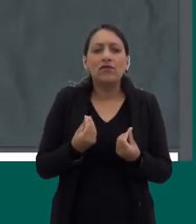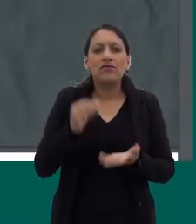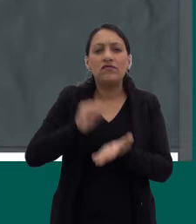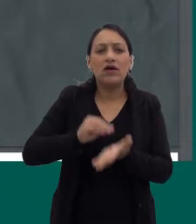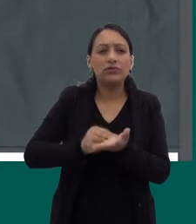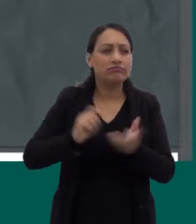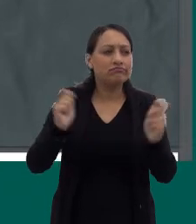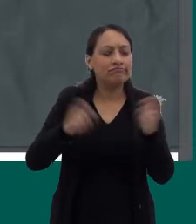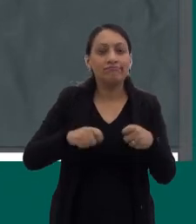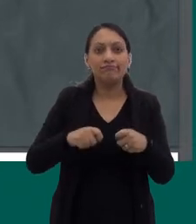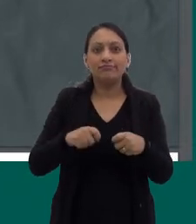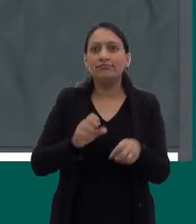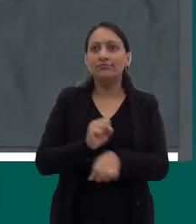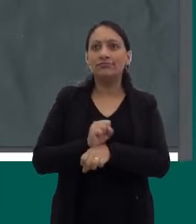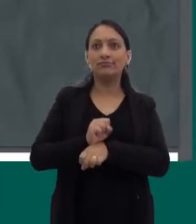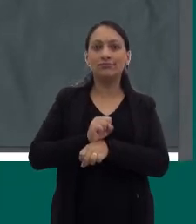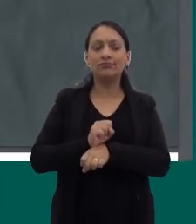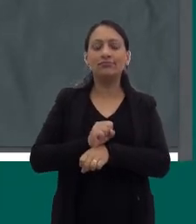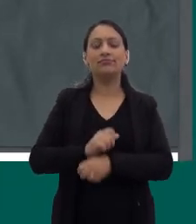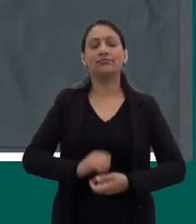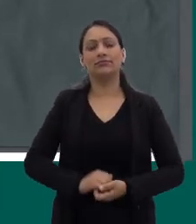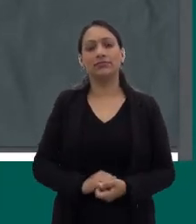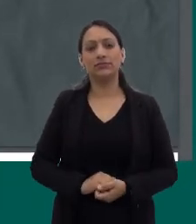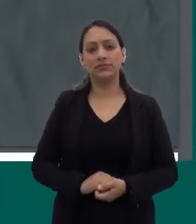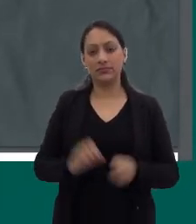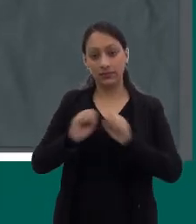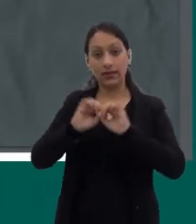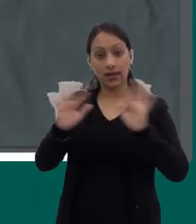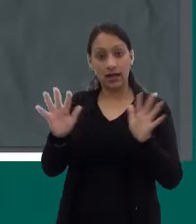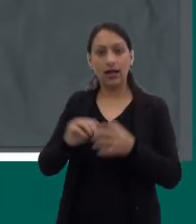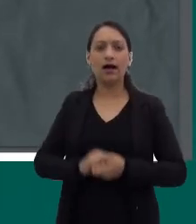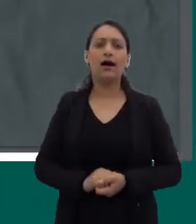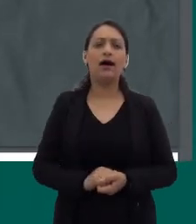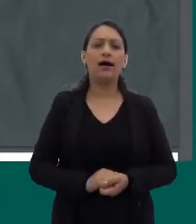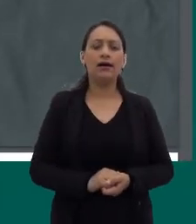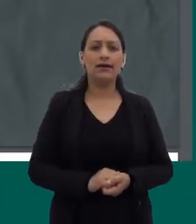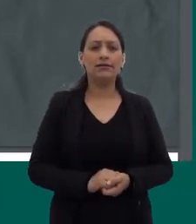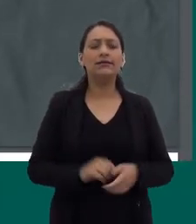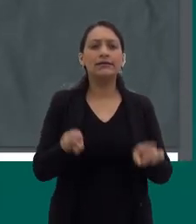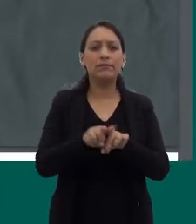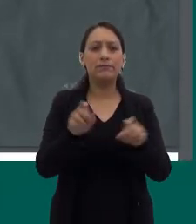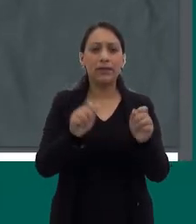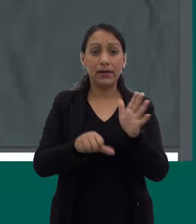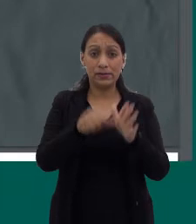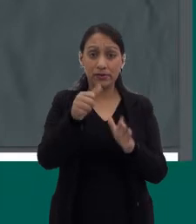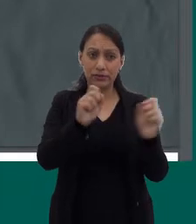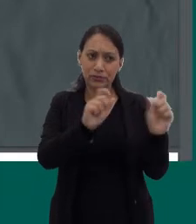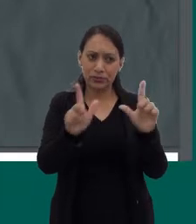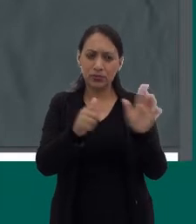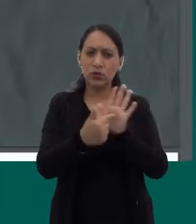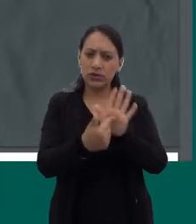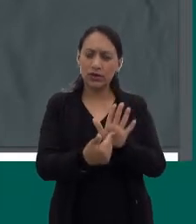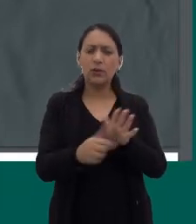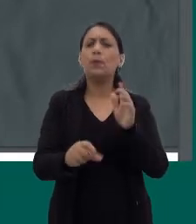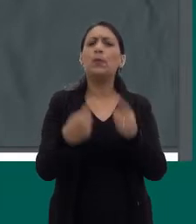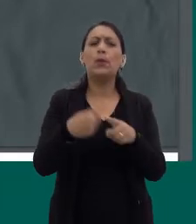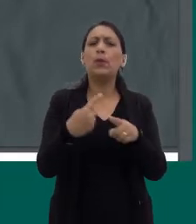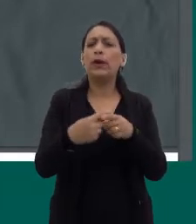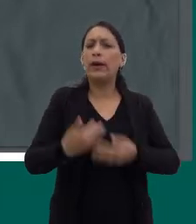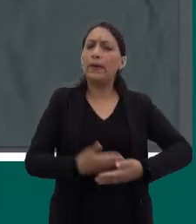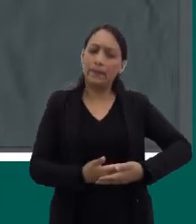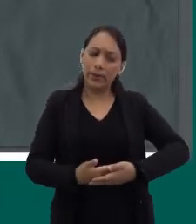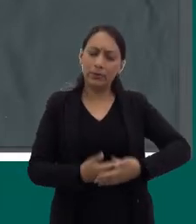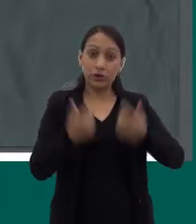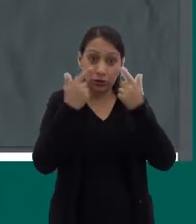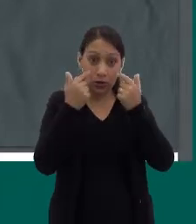impotência, de estar paralisado, né? Claro, né, Maria? Porque naquela nossa primeira lâmina, por que o bebê chora? Ele pode estar com